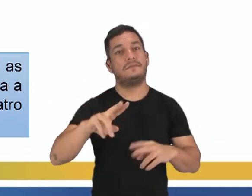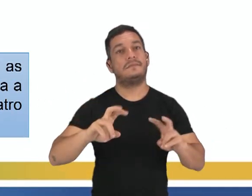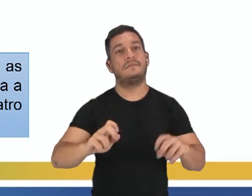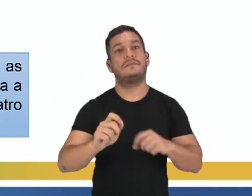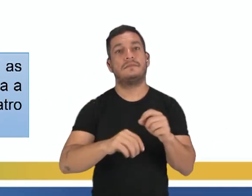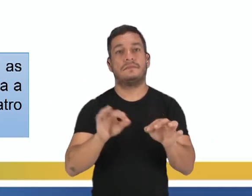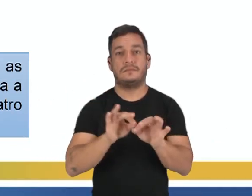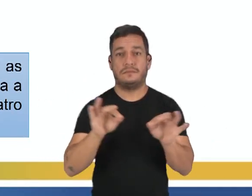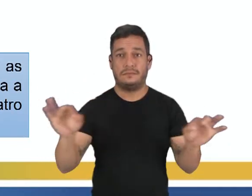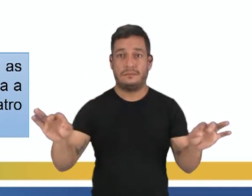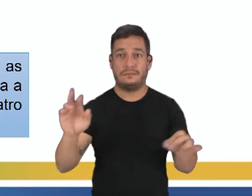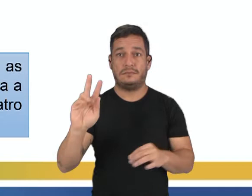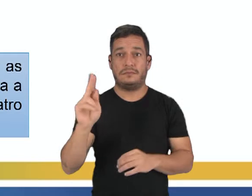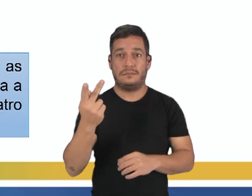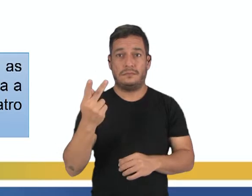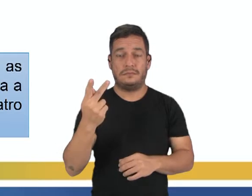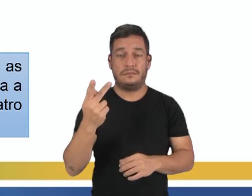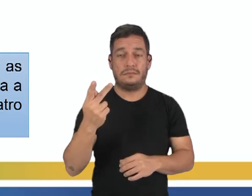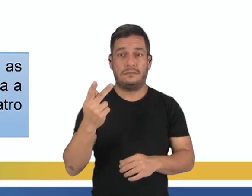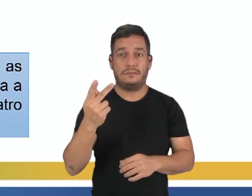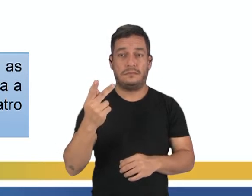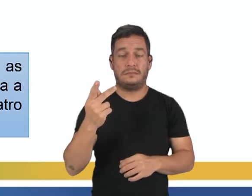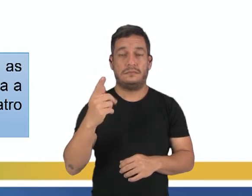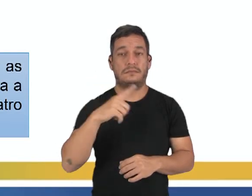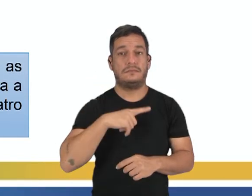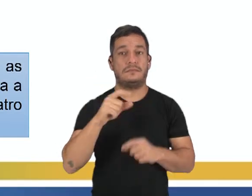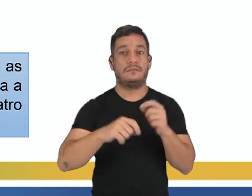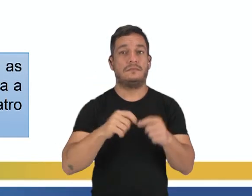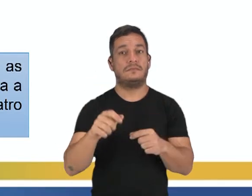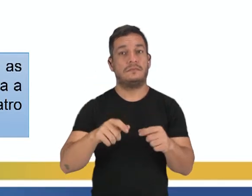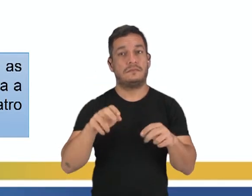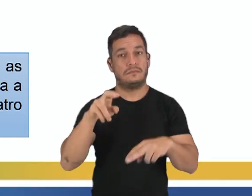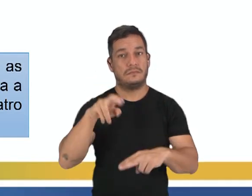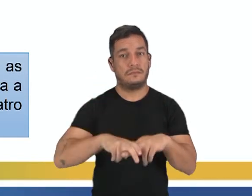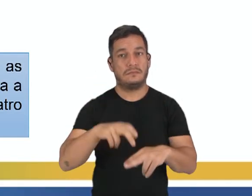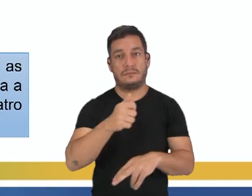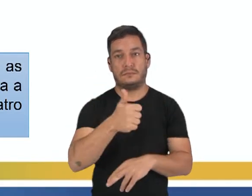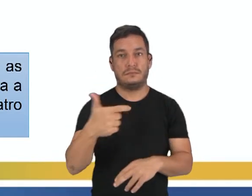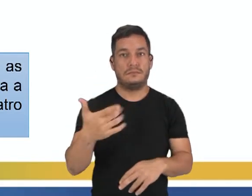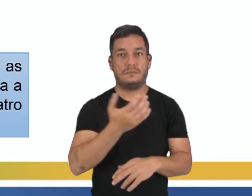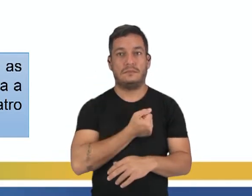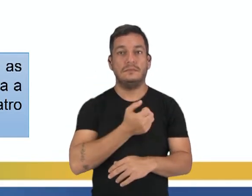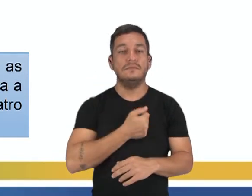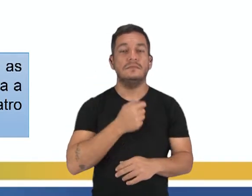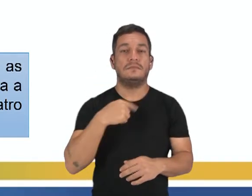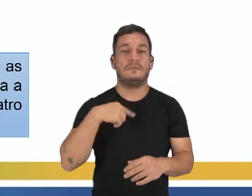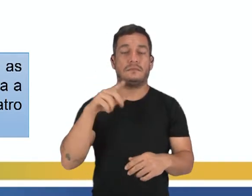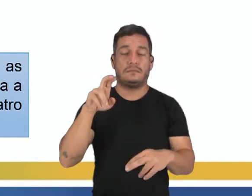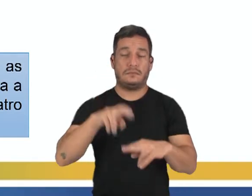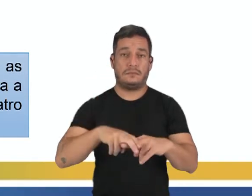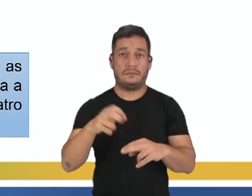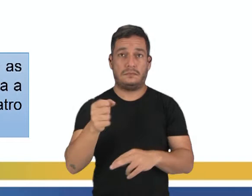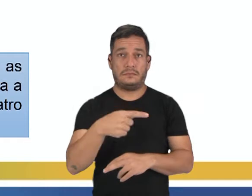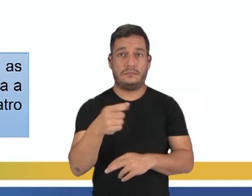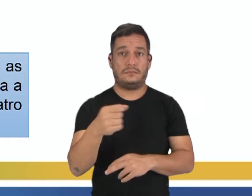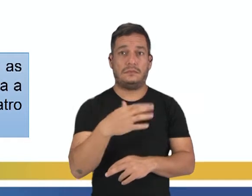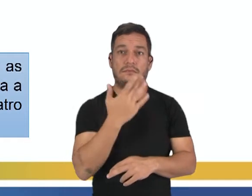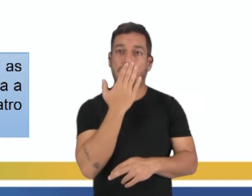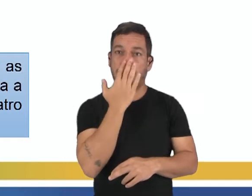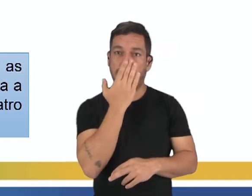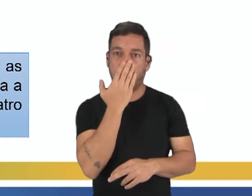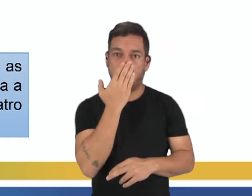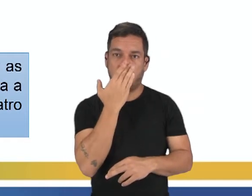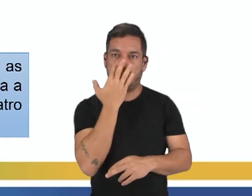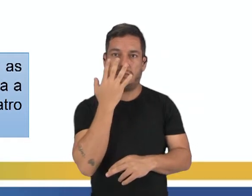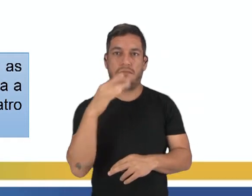linha H, certo? E nós temos a coluna 12. Então, vai apontar o quê? A cadeira azul, certo? Que é a